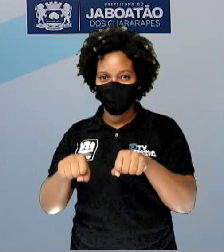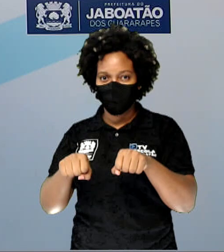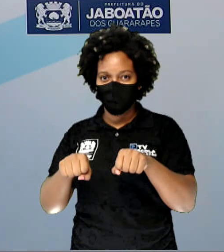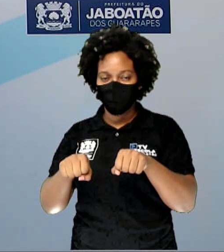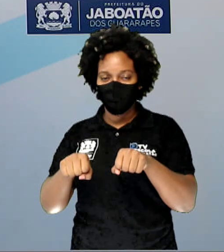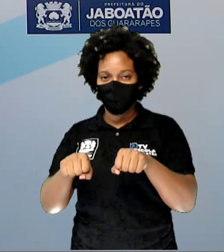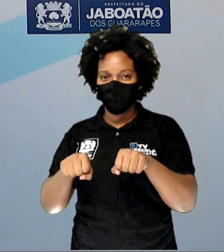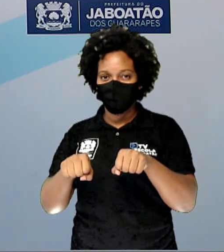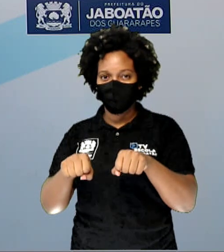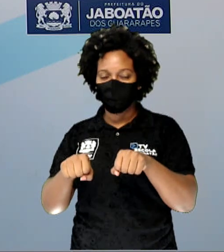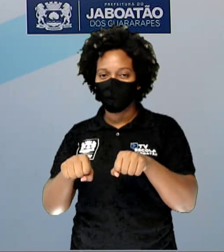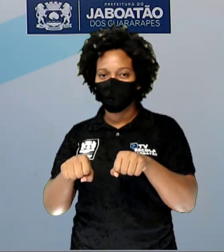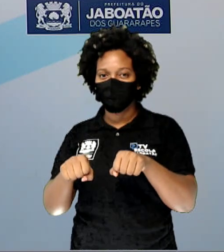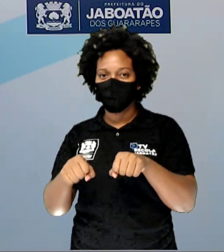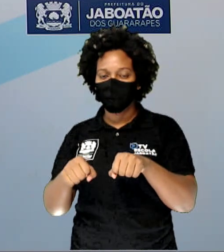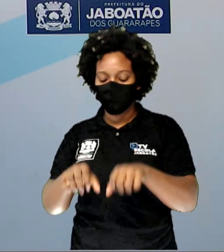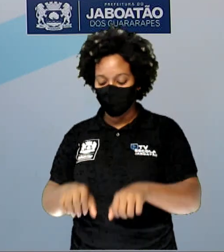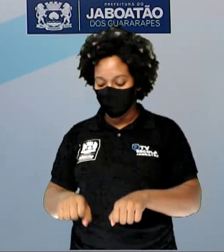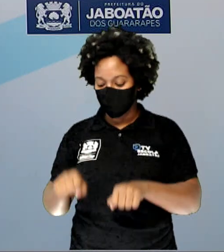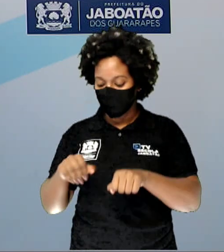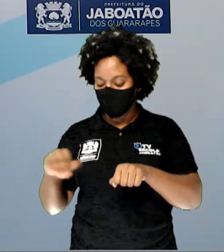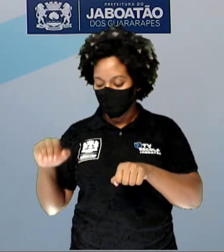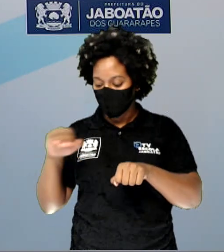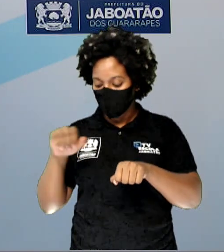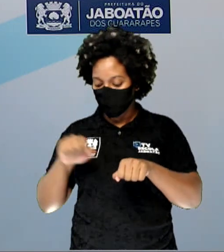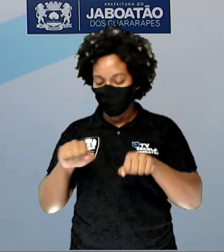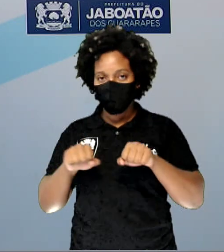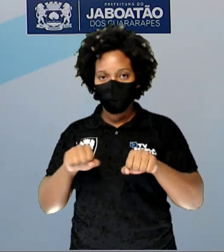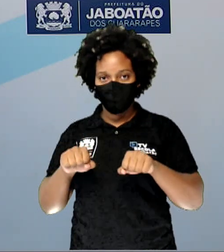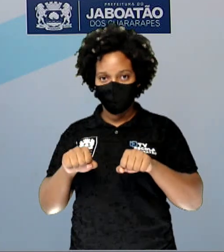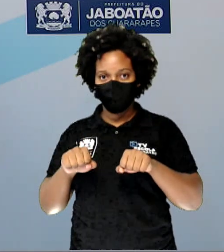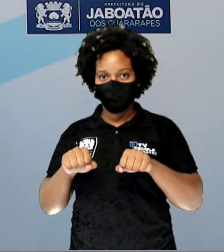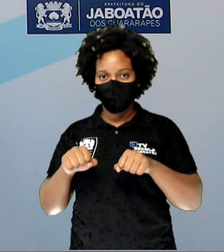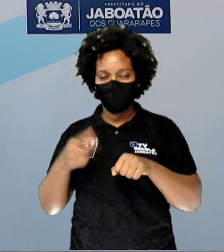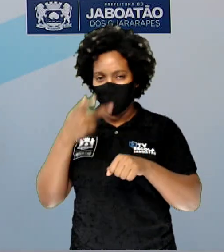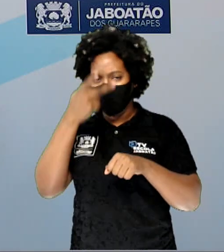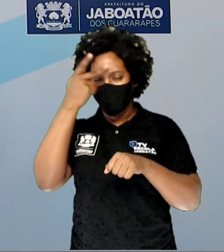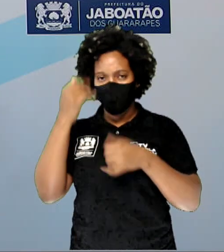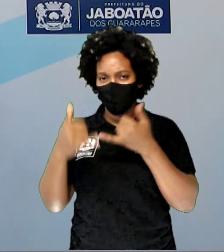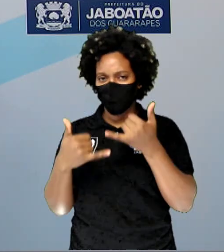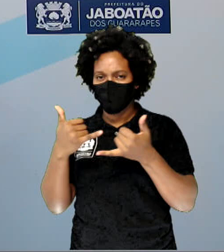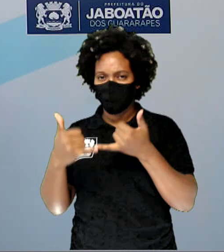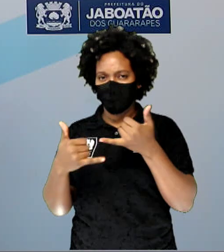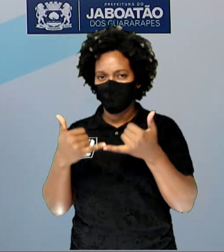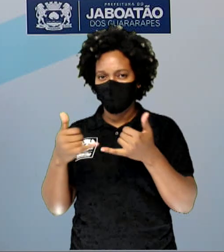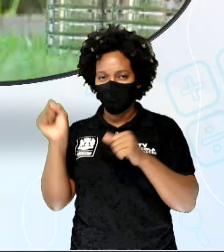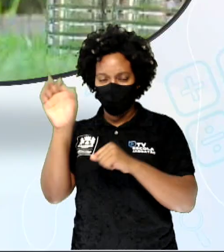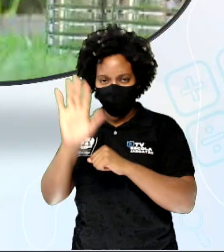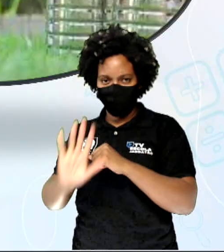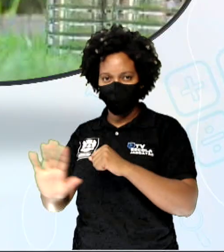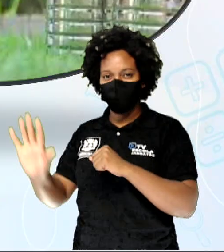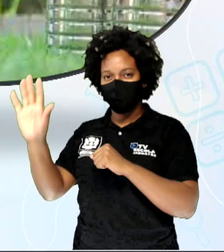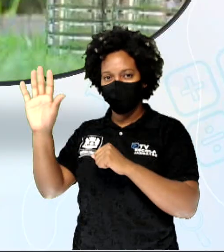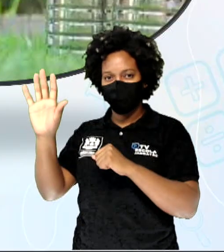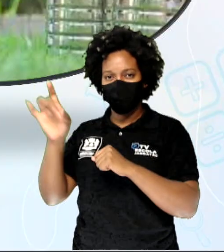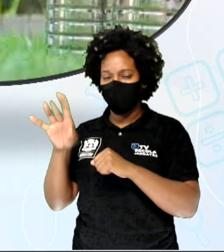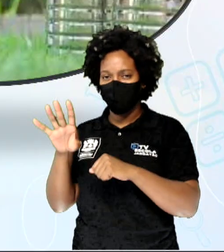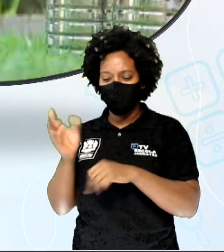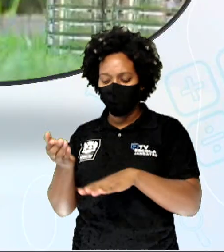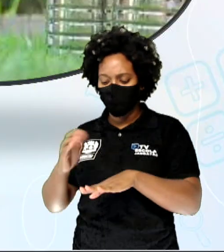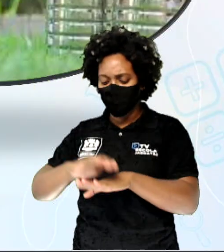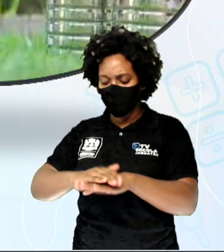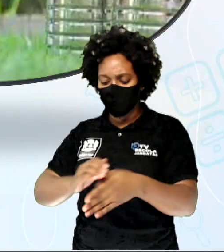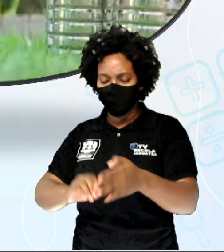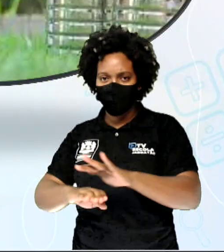barbante. Então, ele precisa ficar na altura da mão de quem vai brincar. Ok? Depois, como aparece aí na imagem, é só colocar os dois